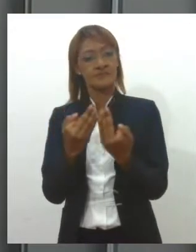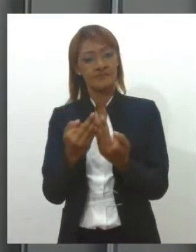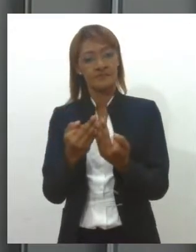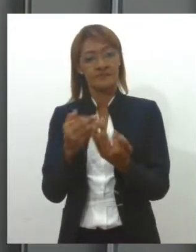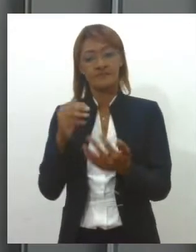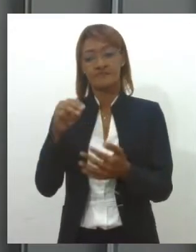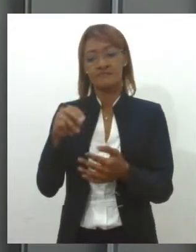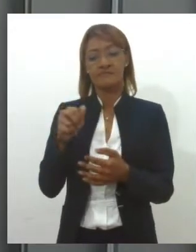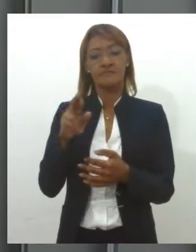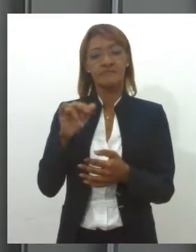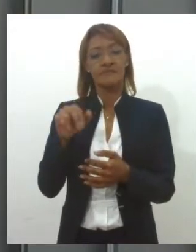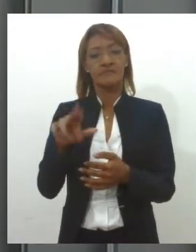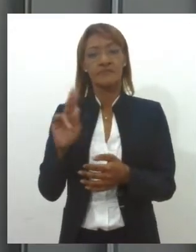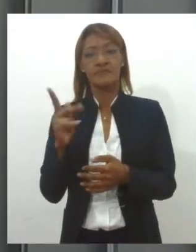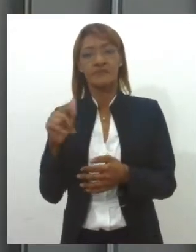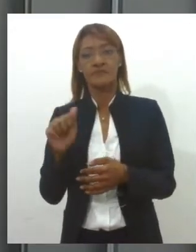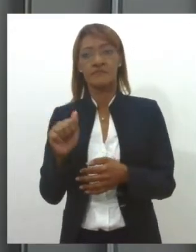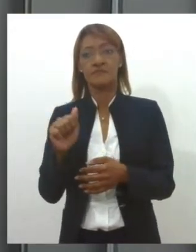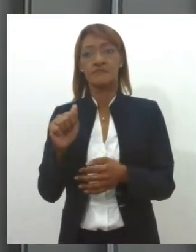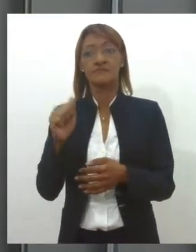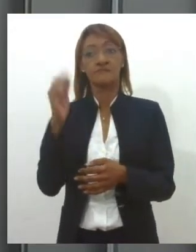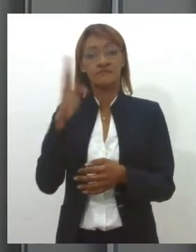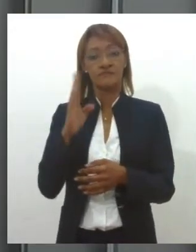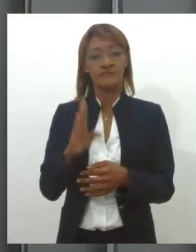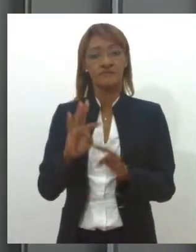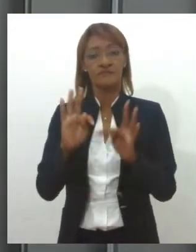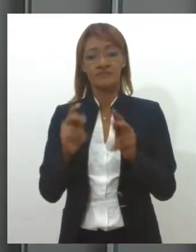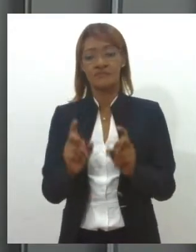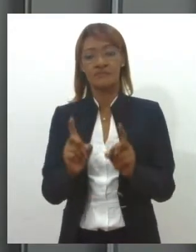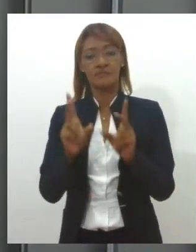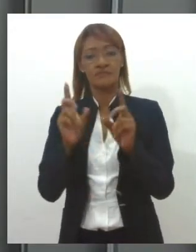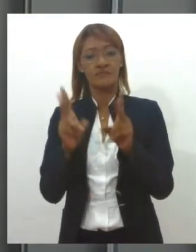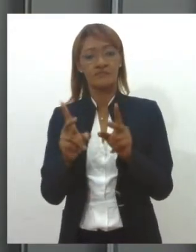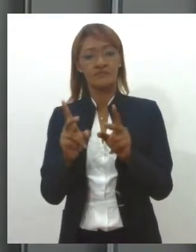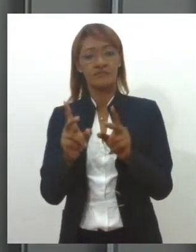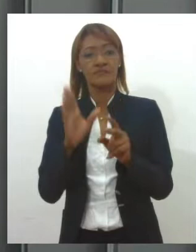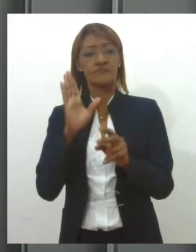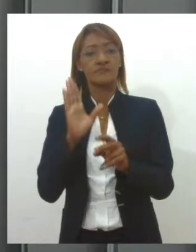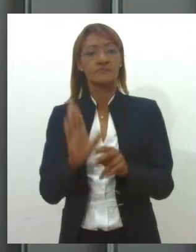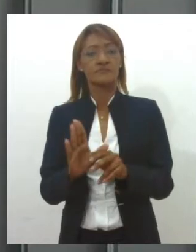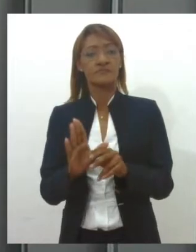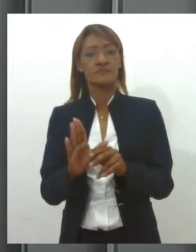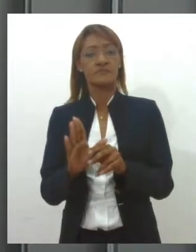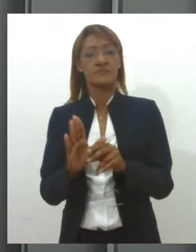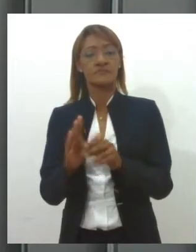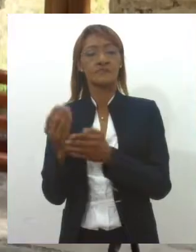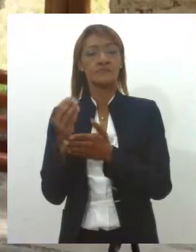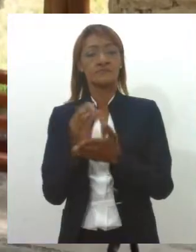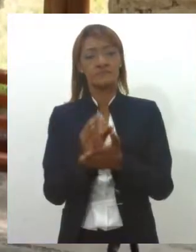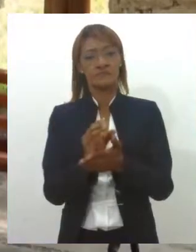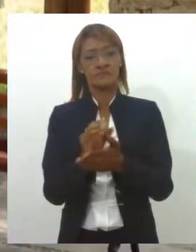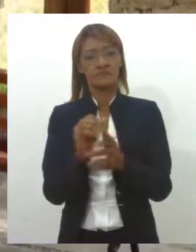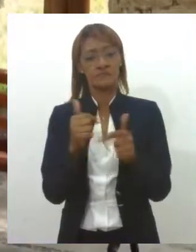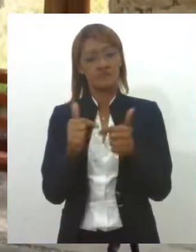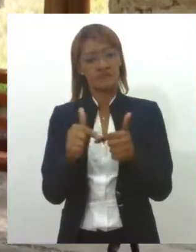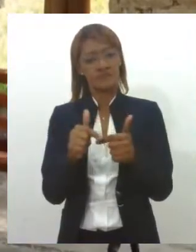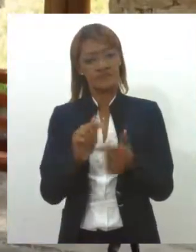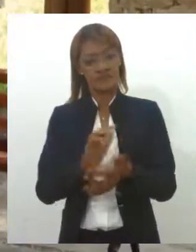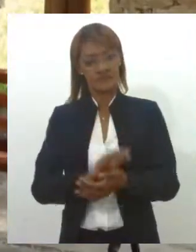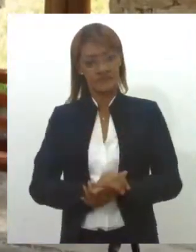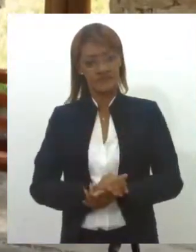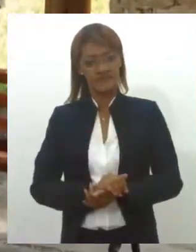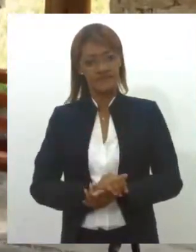toda a venda dos livros será revertida será revertida para uma obra social 1 nós